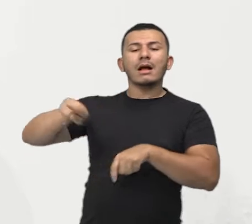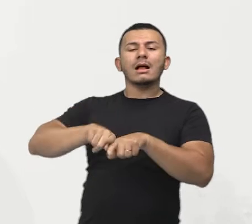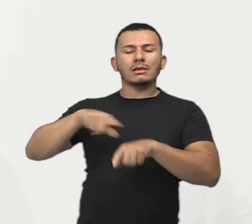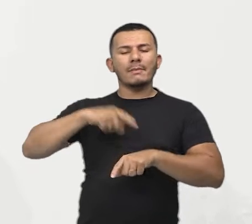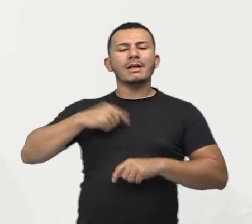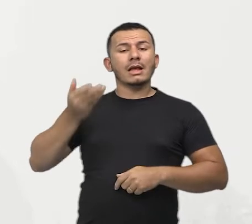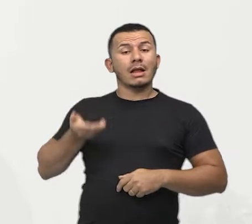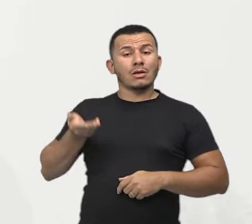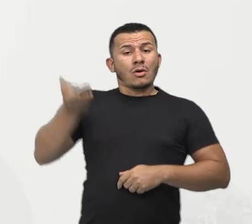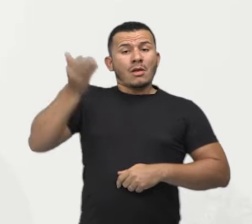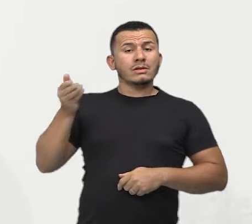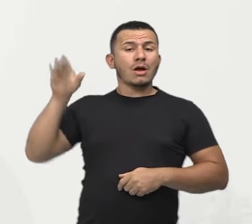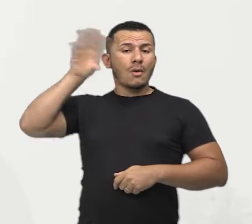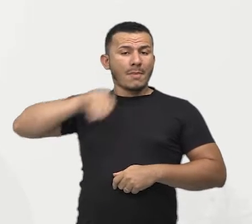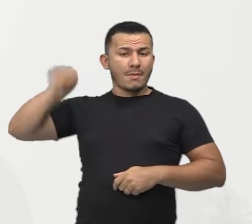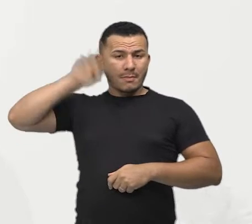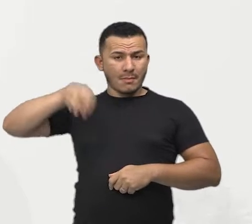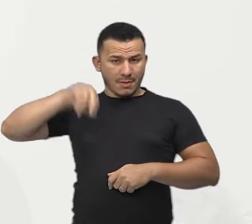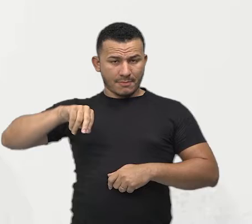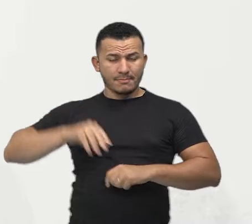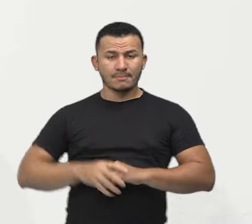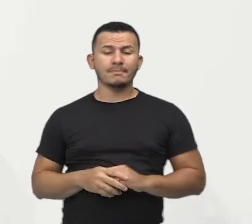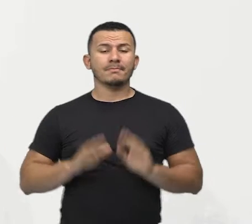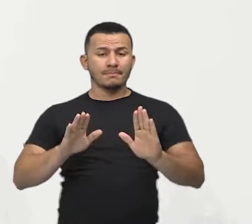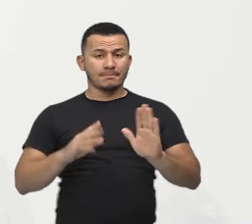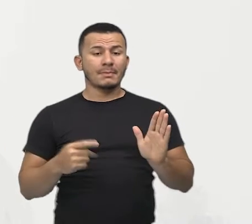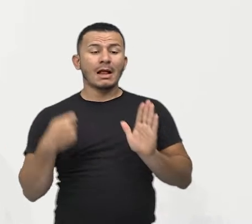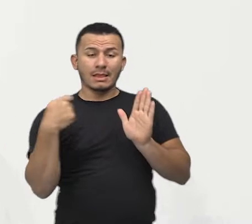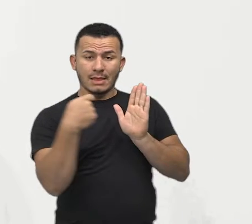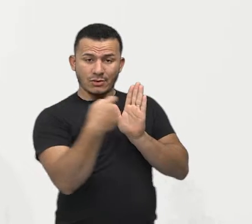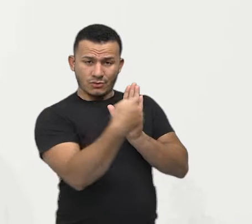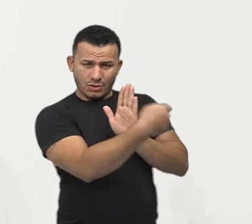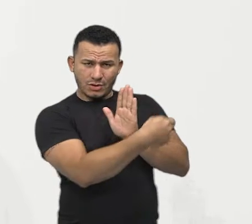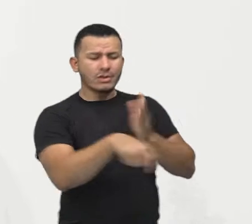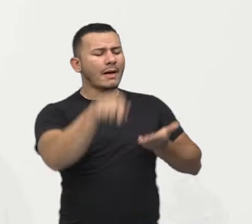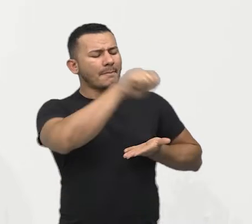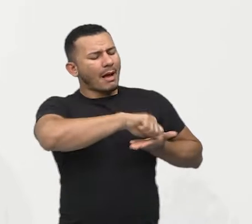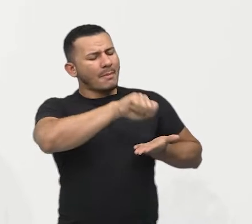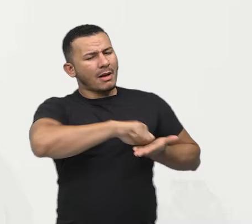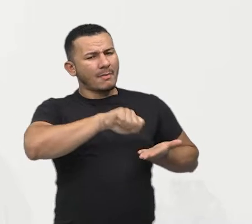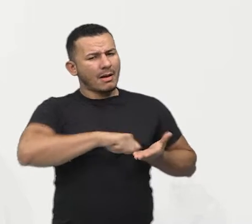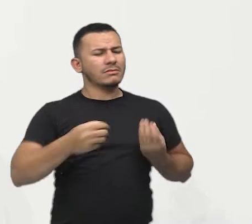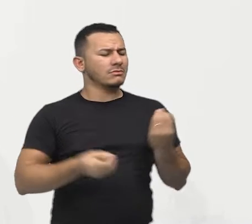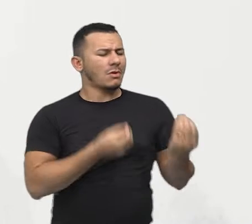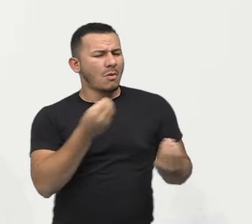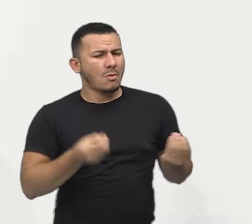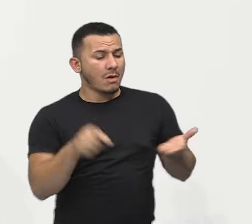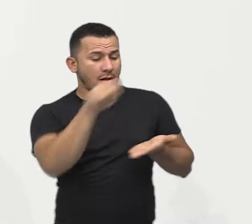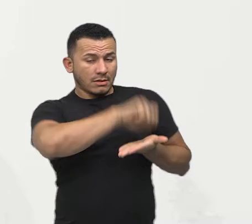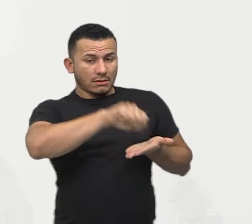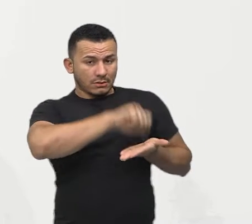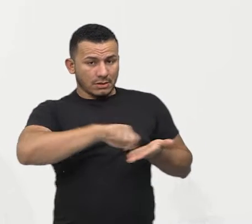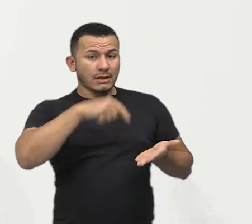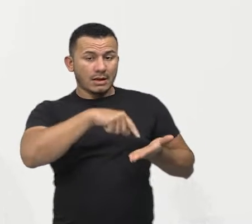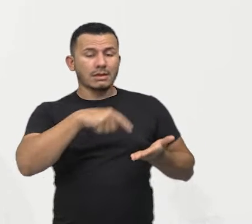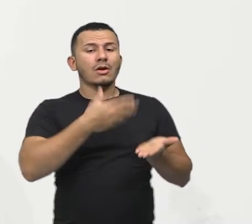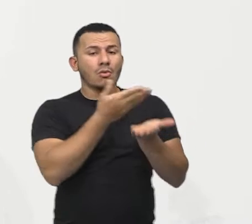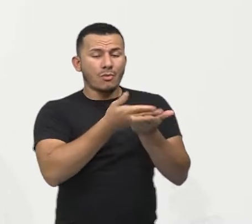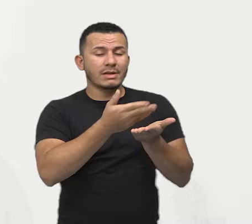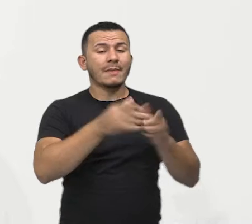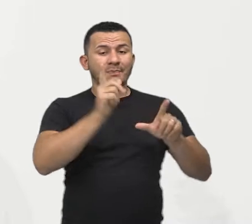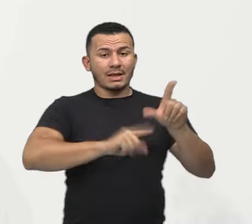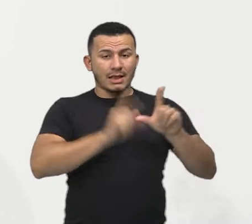entonação específica. Já na escrita, o que vai marcar esta frase? O seu início será marcado pela